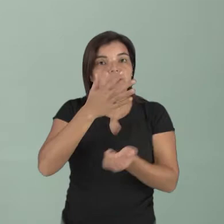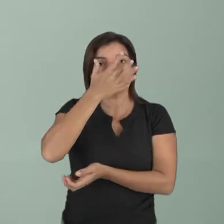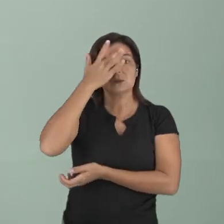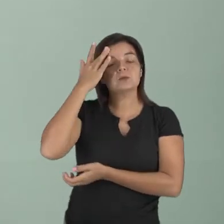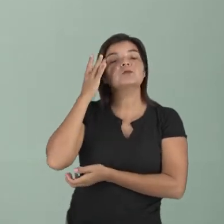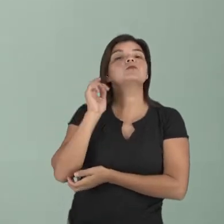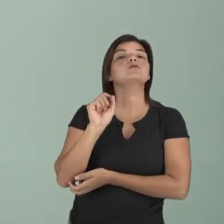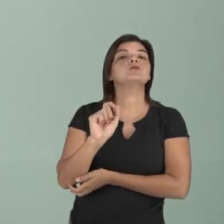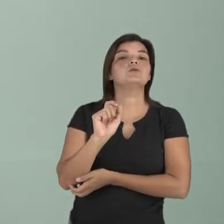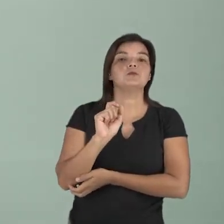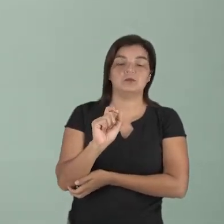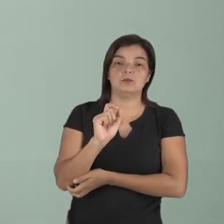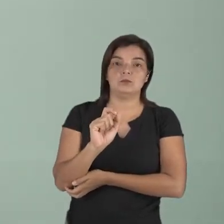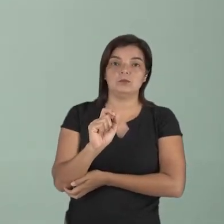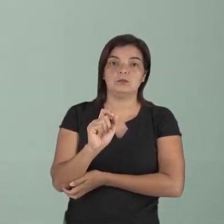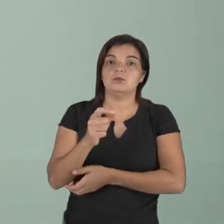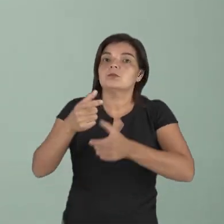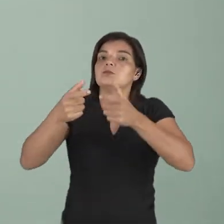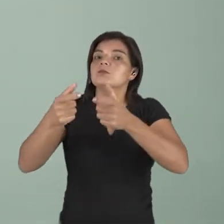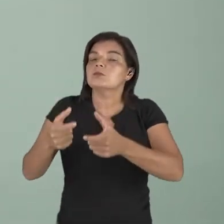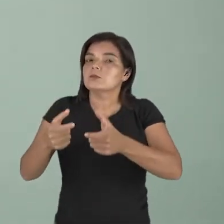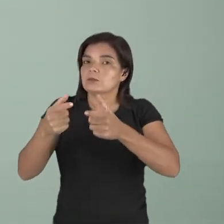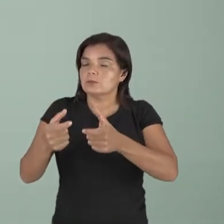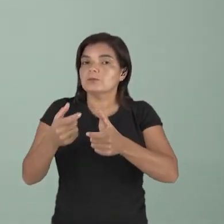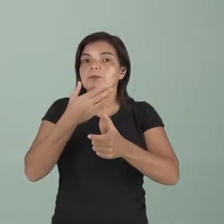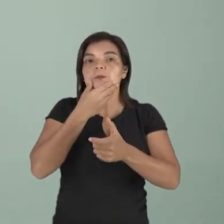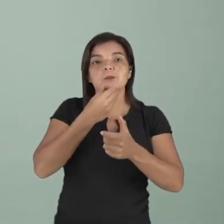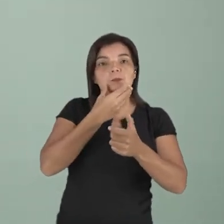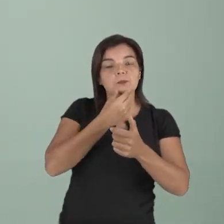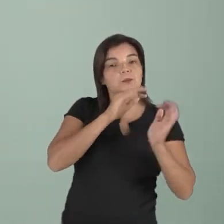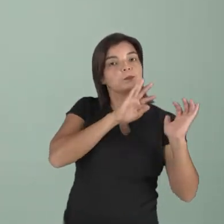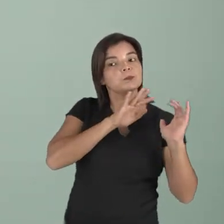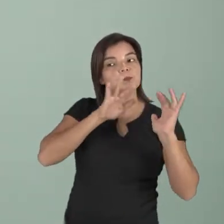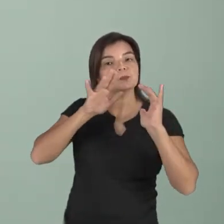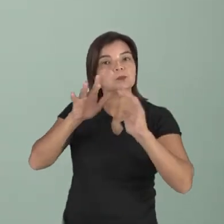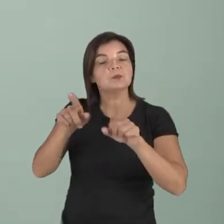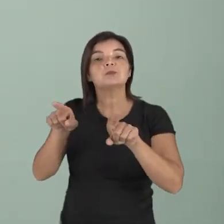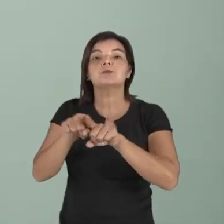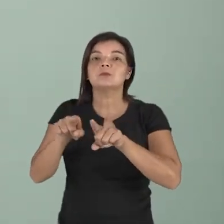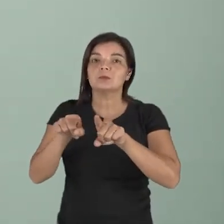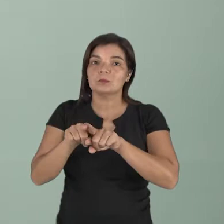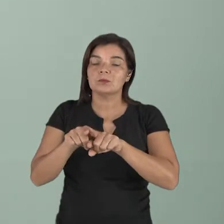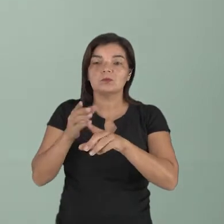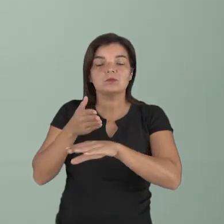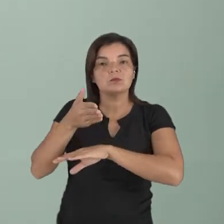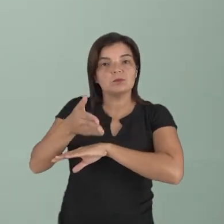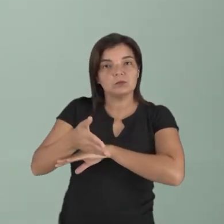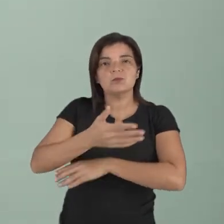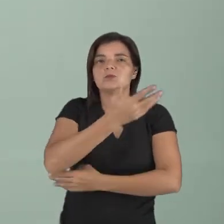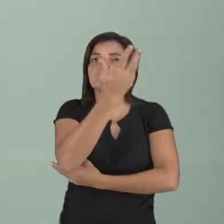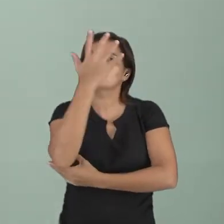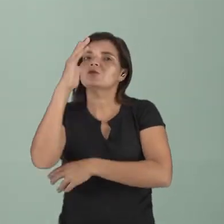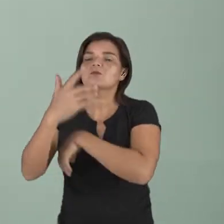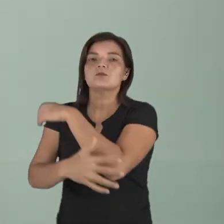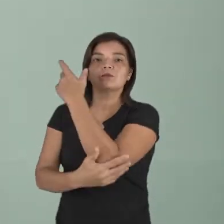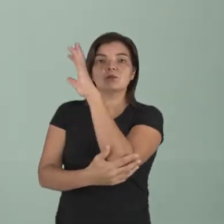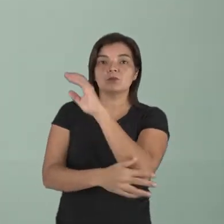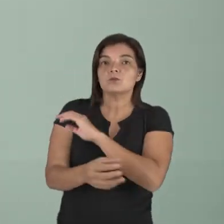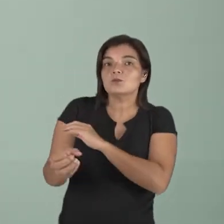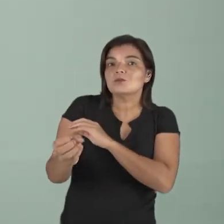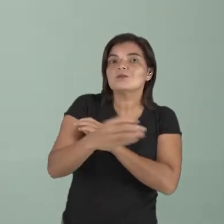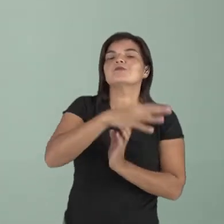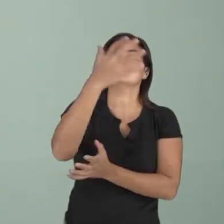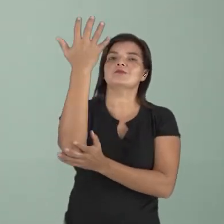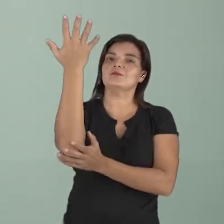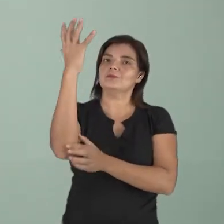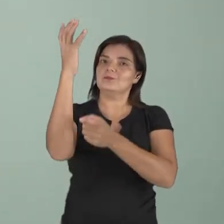pessoas começam, elas vêm para a região, esses homens vêm para a região amazônica, mas eles começam a adentrar as matas em busca de novas